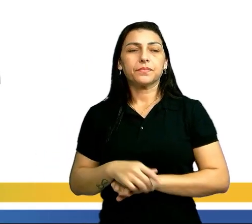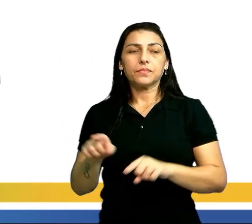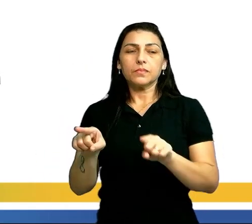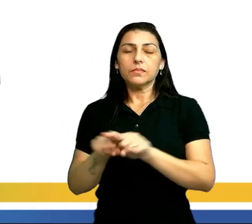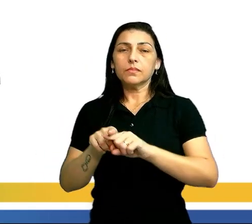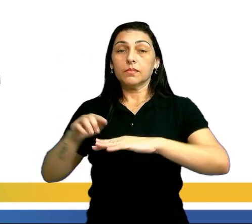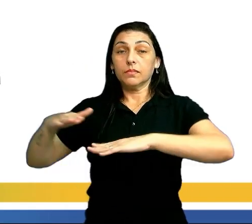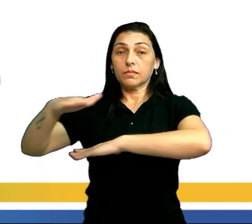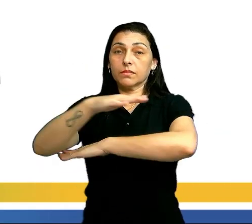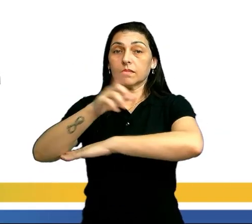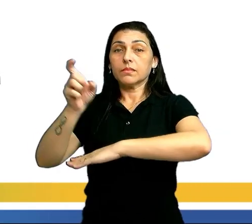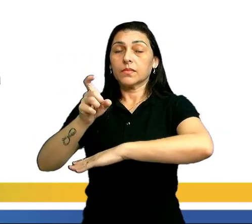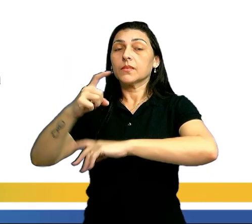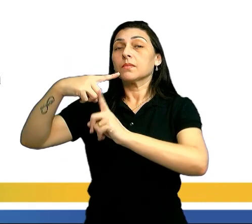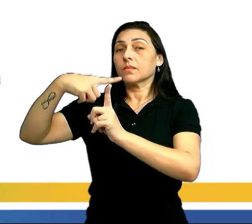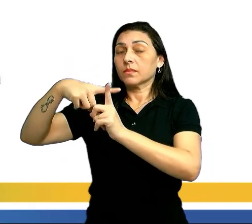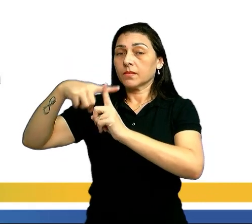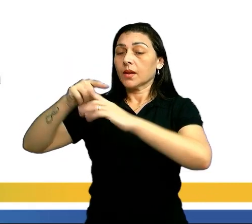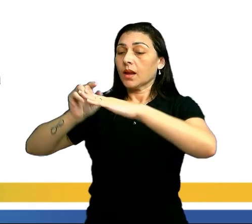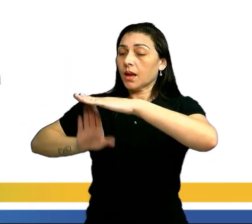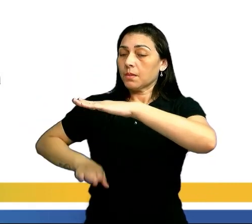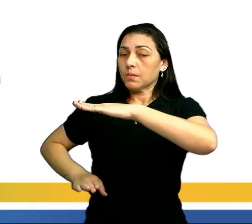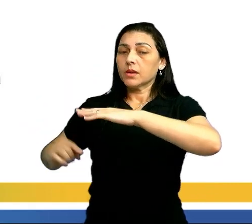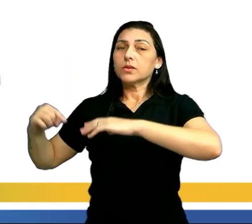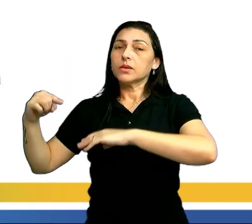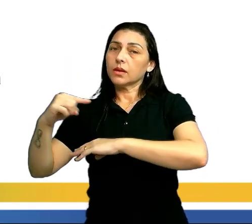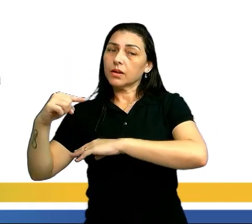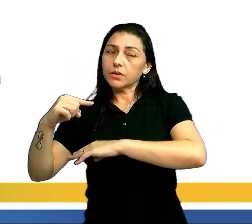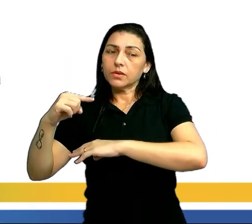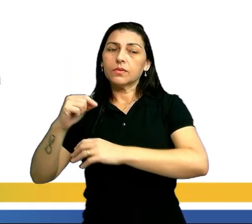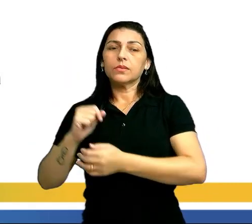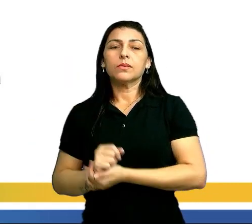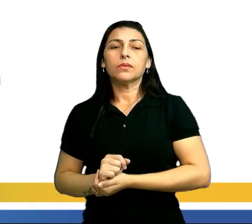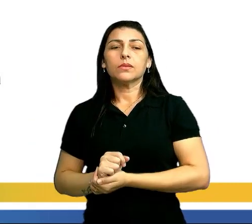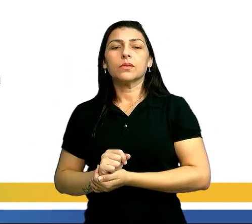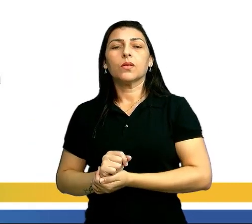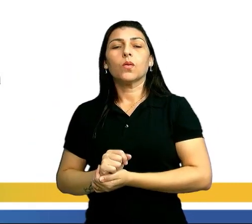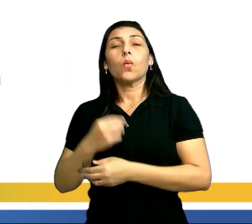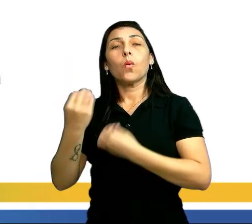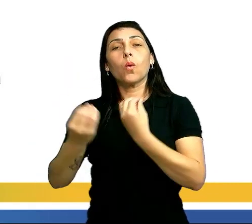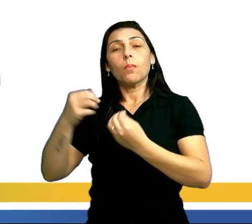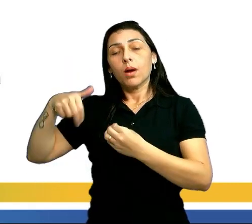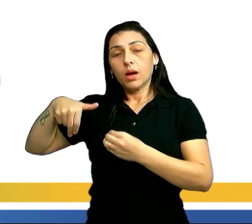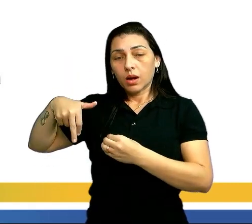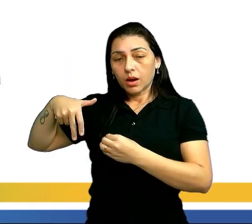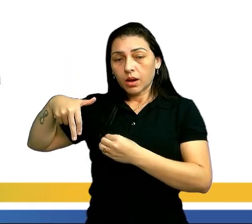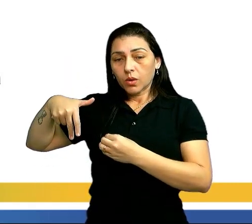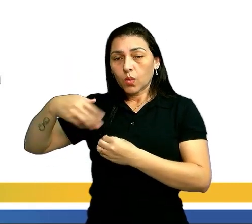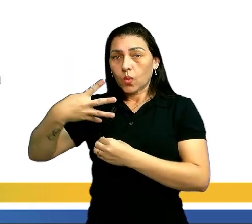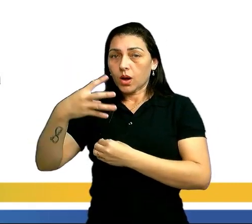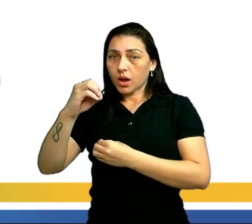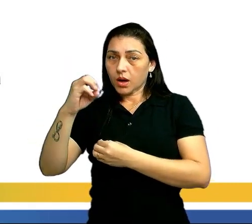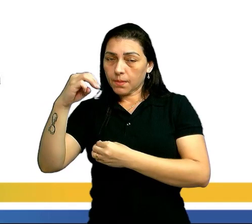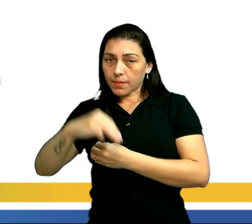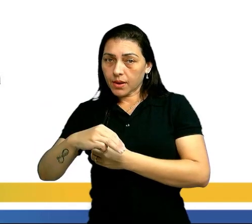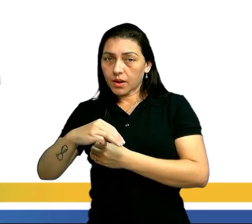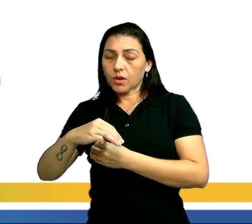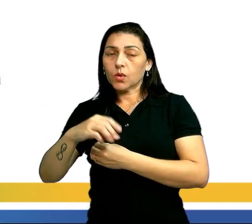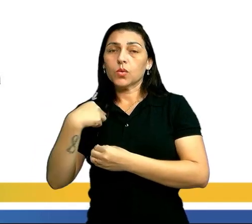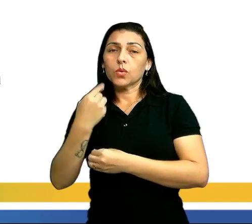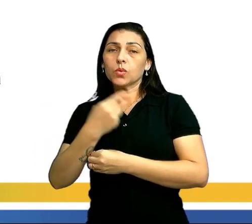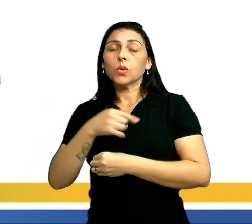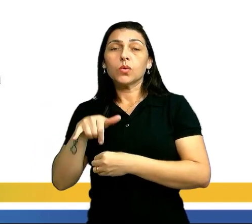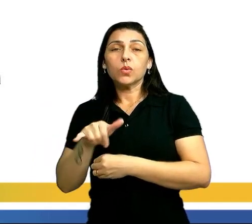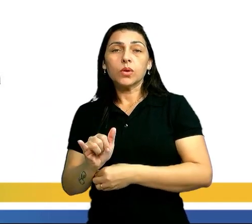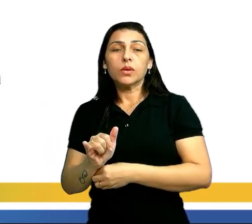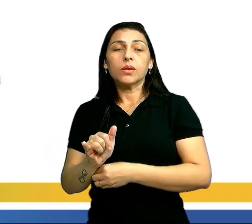Acima do eixo X é positivo, abaixo é negativo. Como ela andou 40 metros, logo nosso